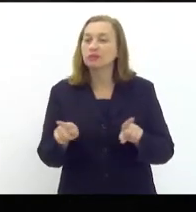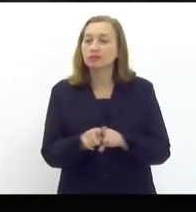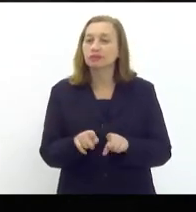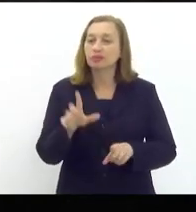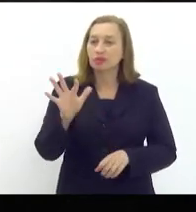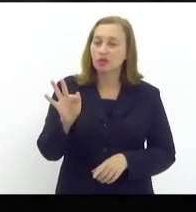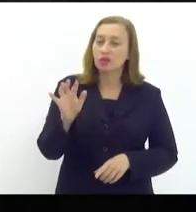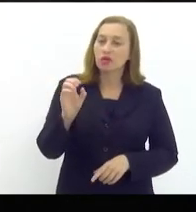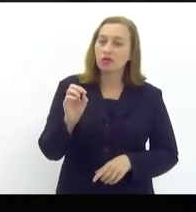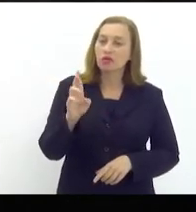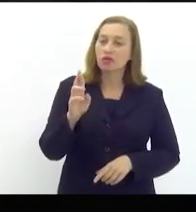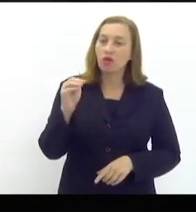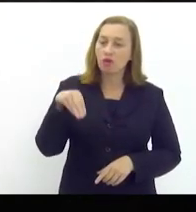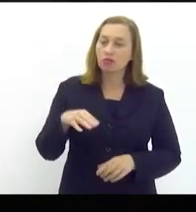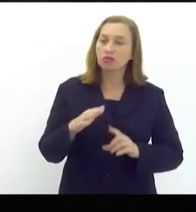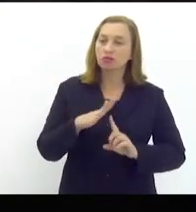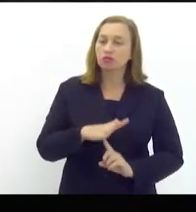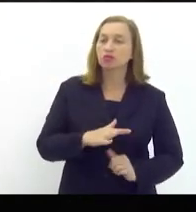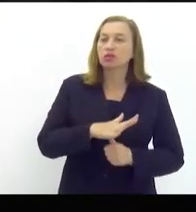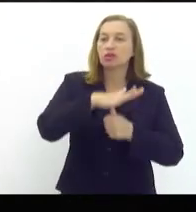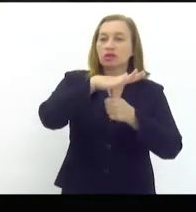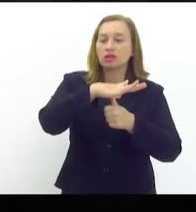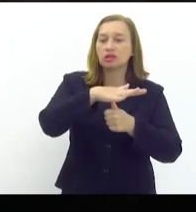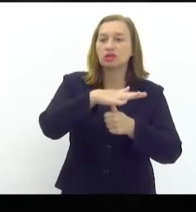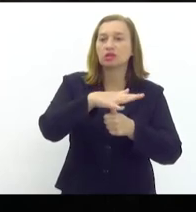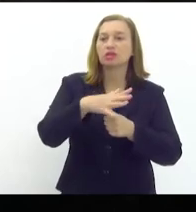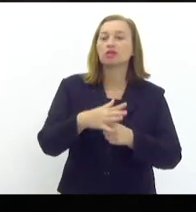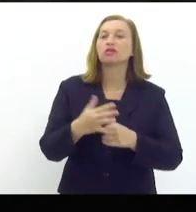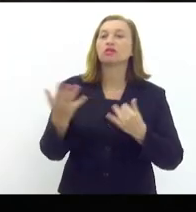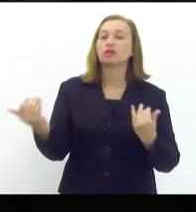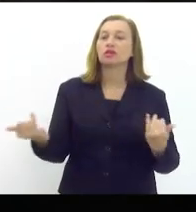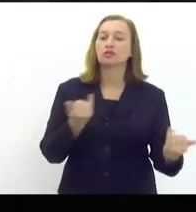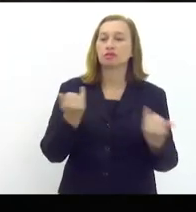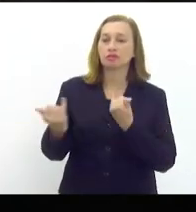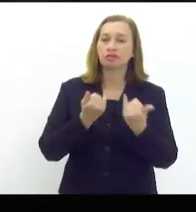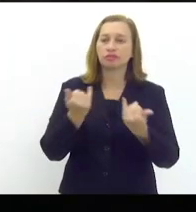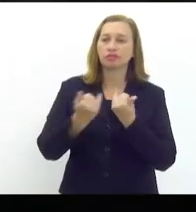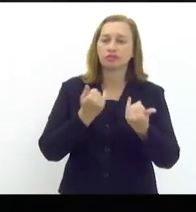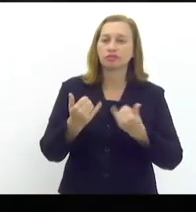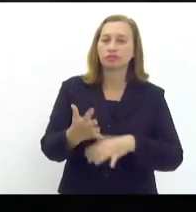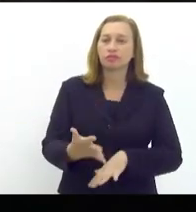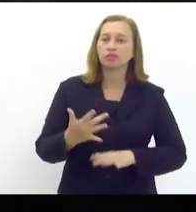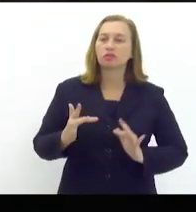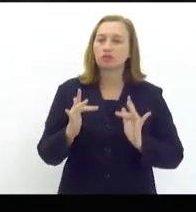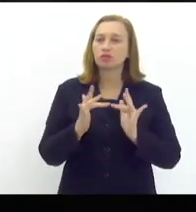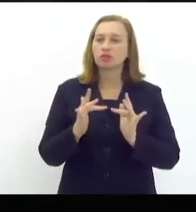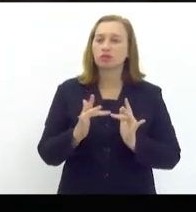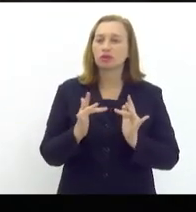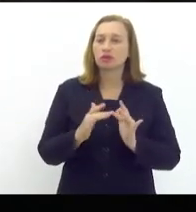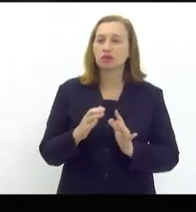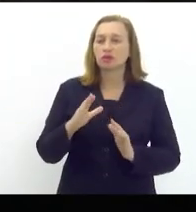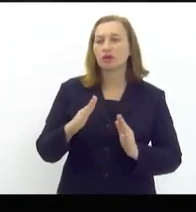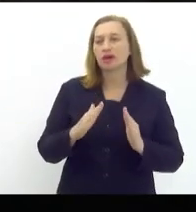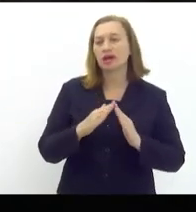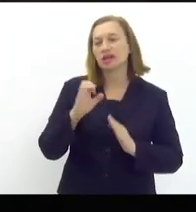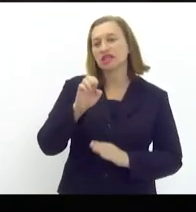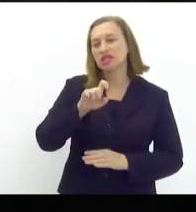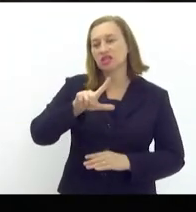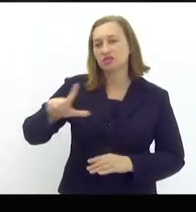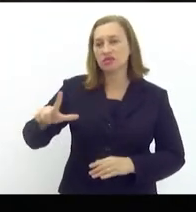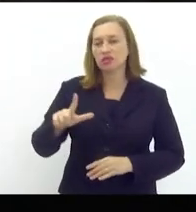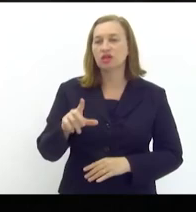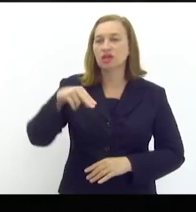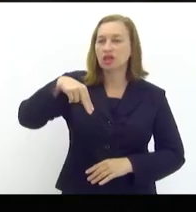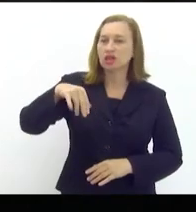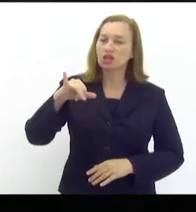Fórum de reitores né me comunicando que entrar em contato com a Casa Civil com o senhor